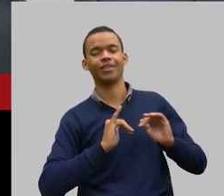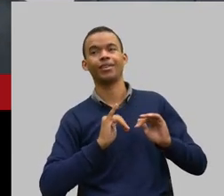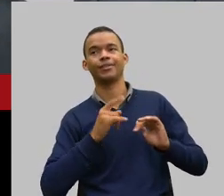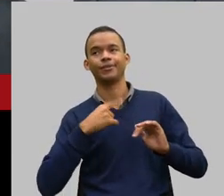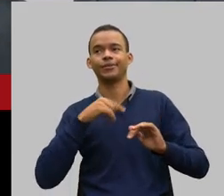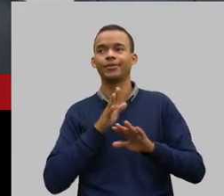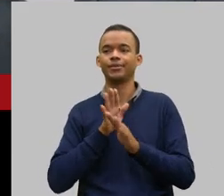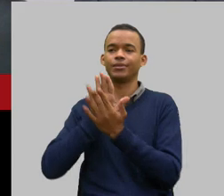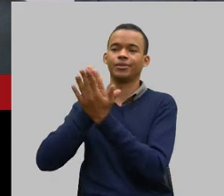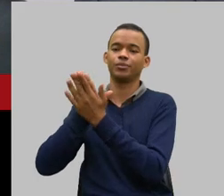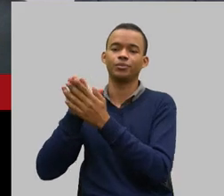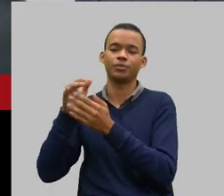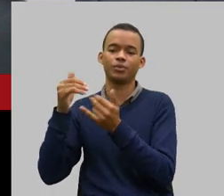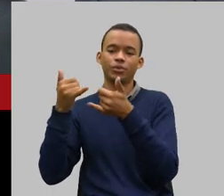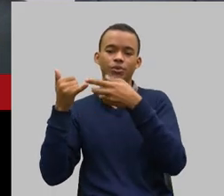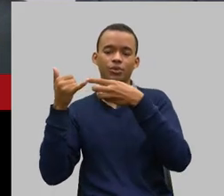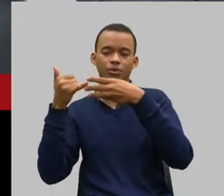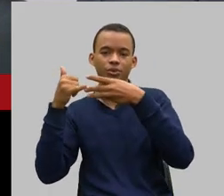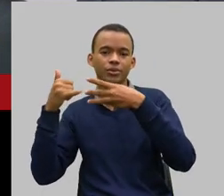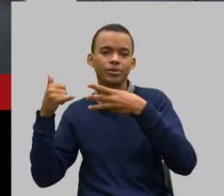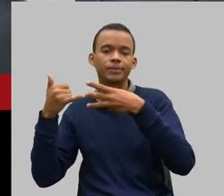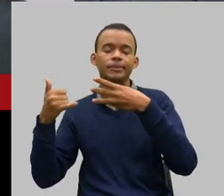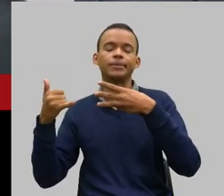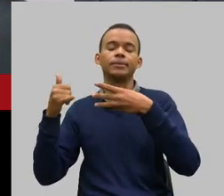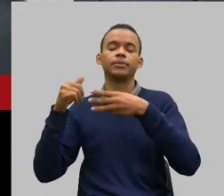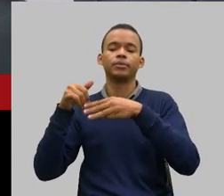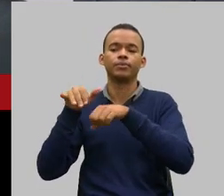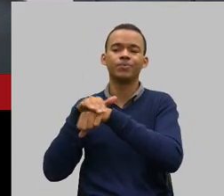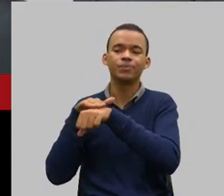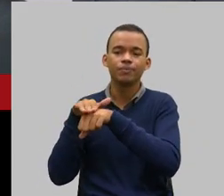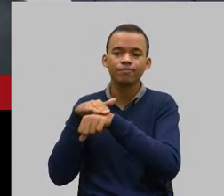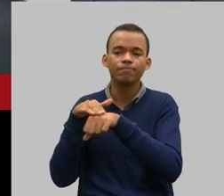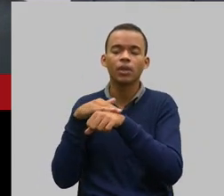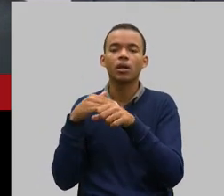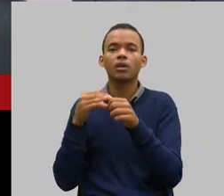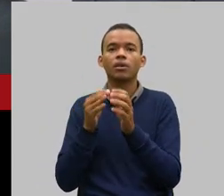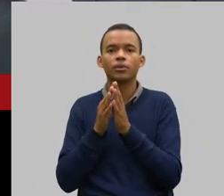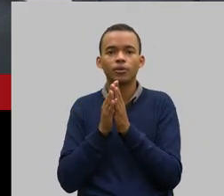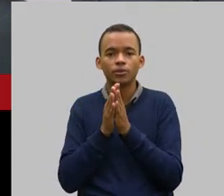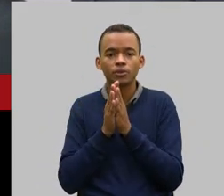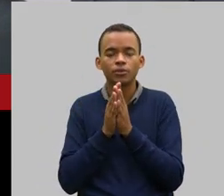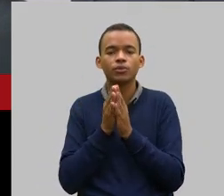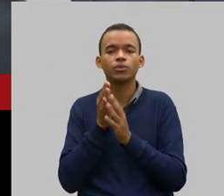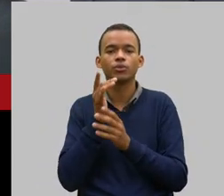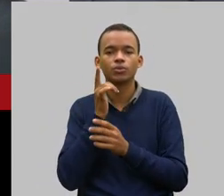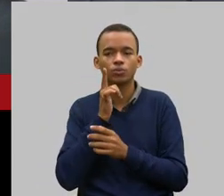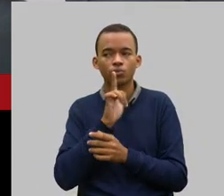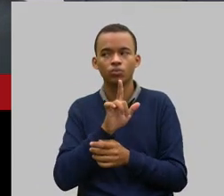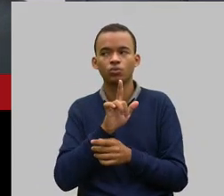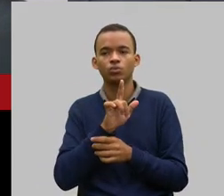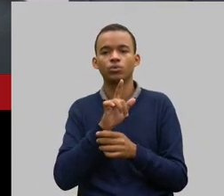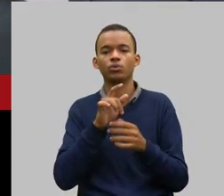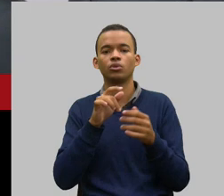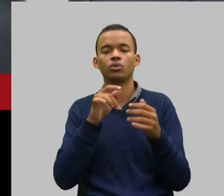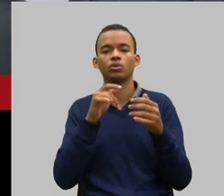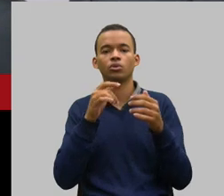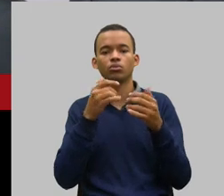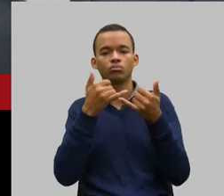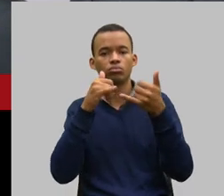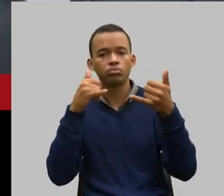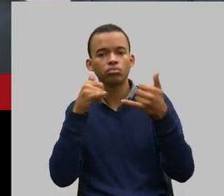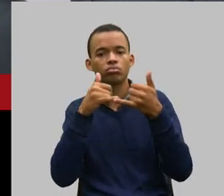realmente é é é isso que nós pedimos é para dar celeridade né A questão da da